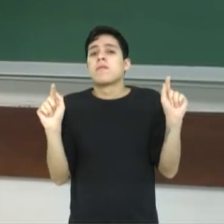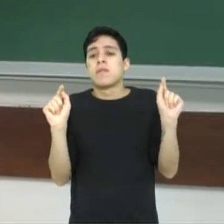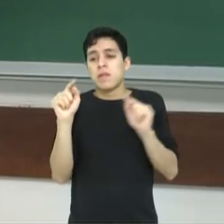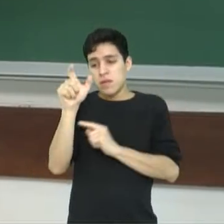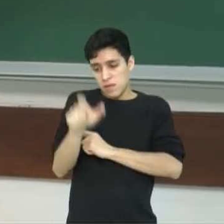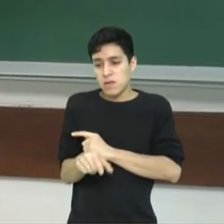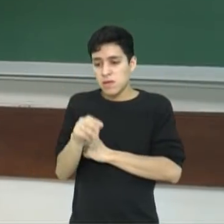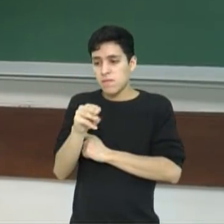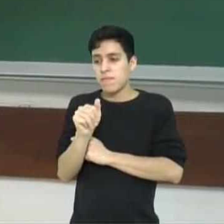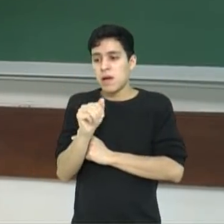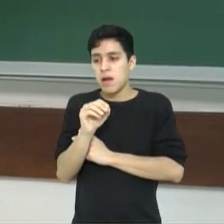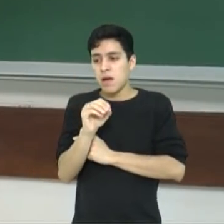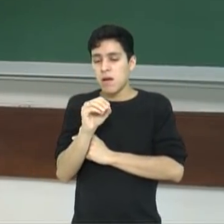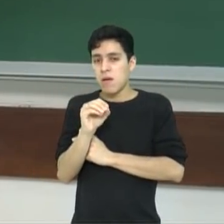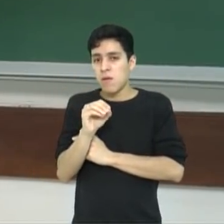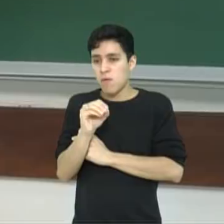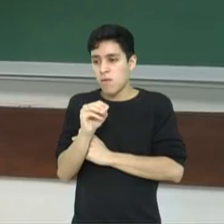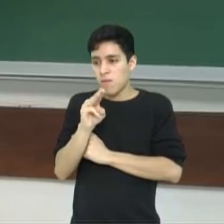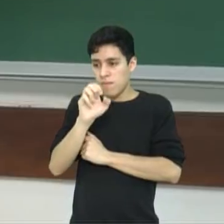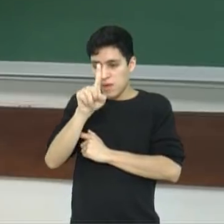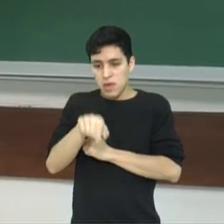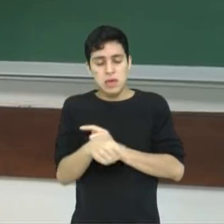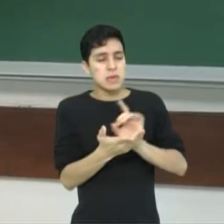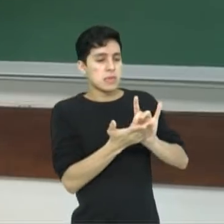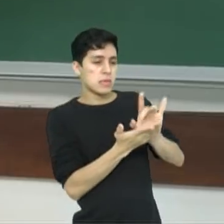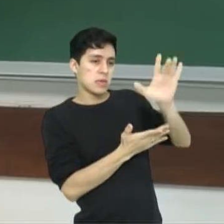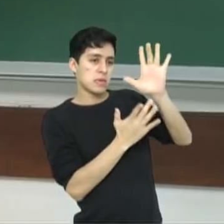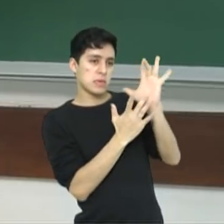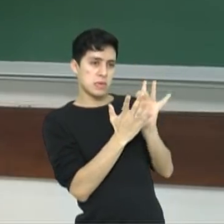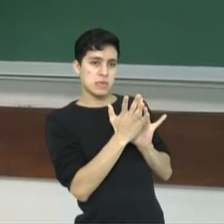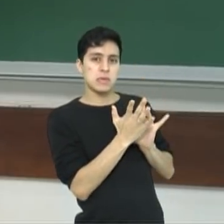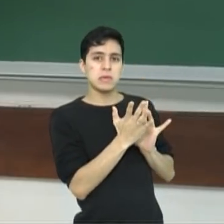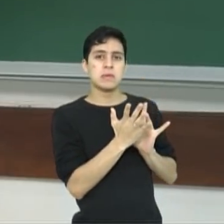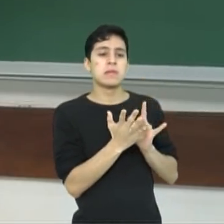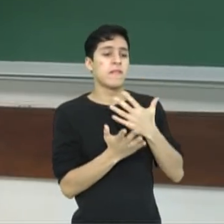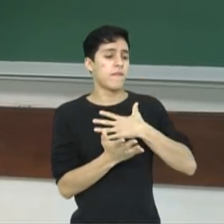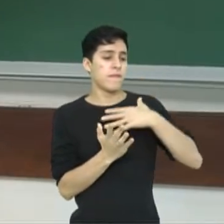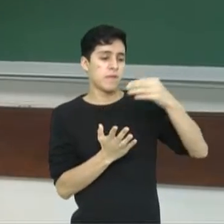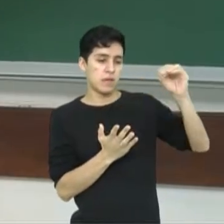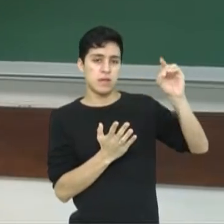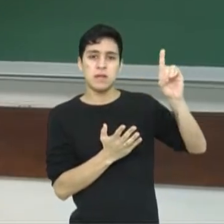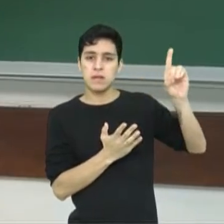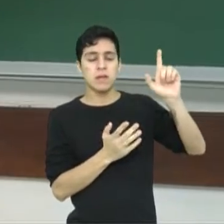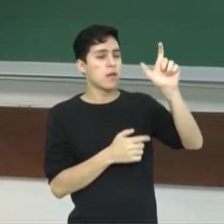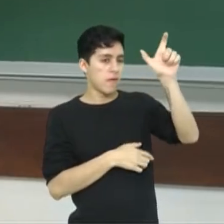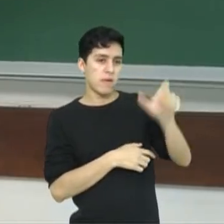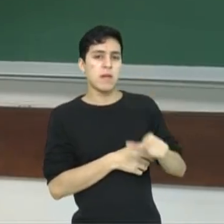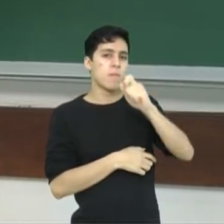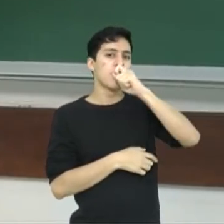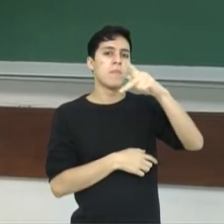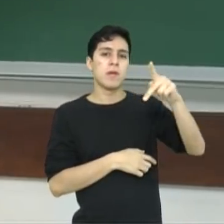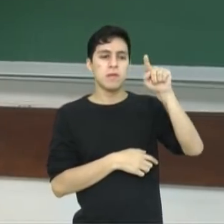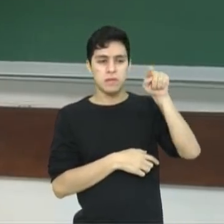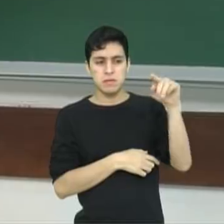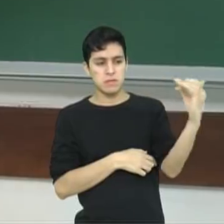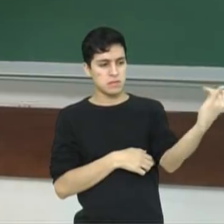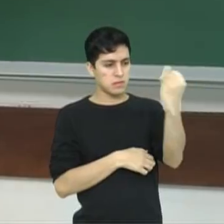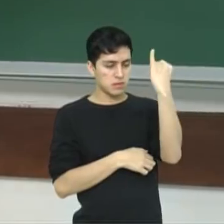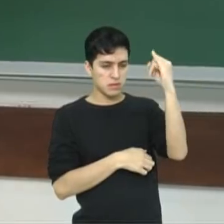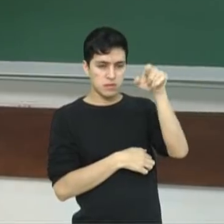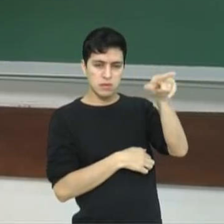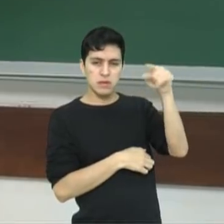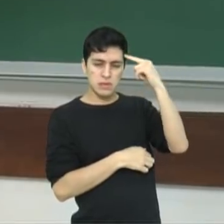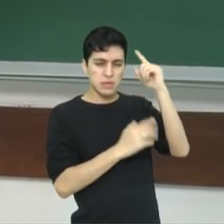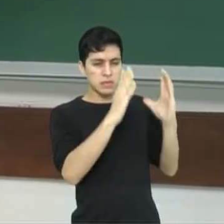por muitos grupos chamados de beduínos, povos seminômades, com culturas extremamente diferentes,